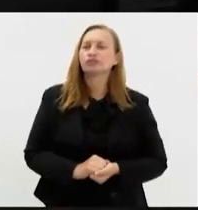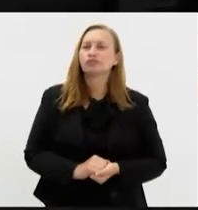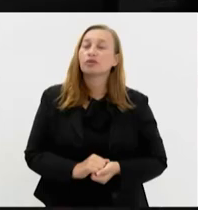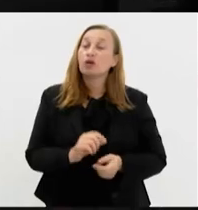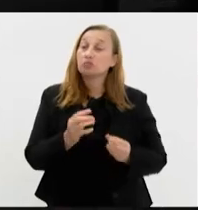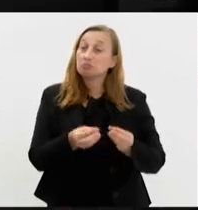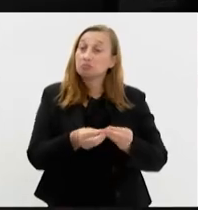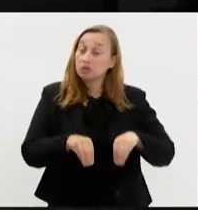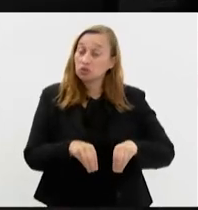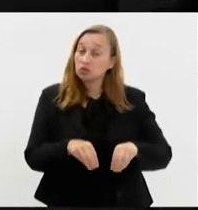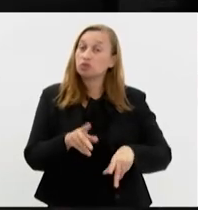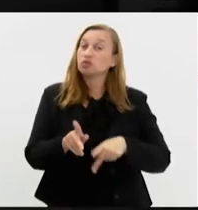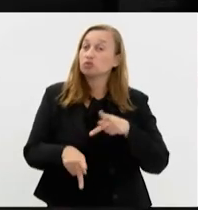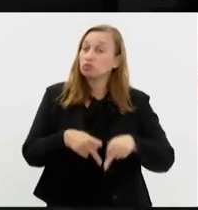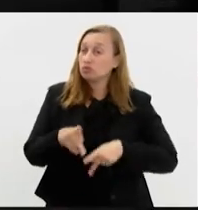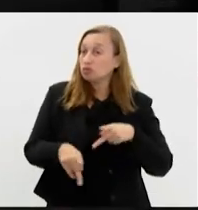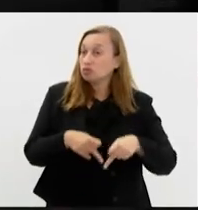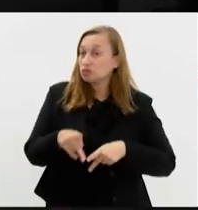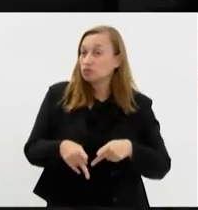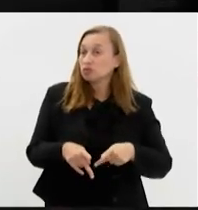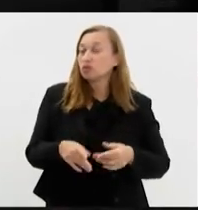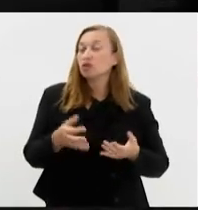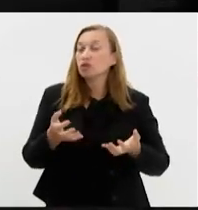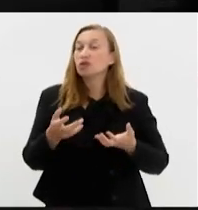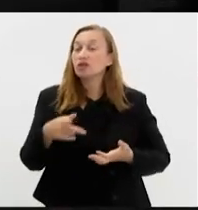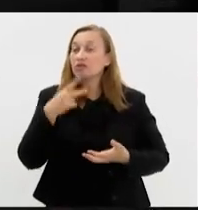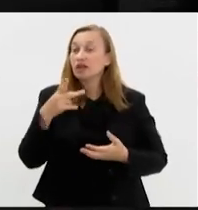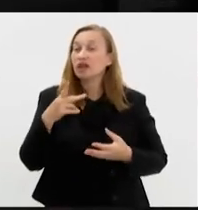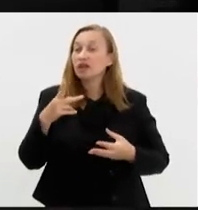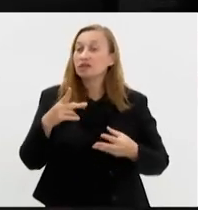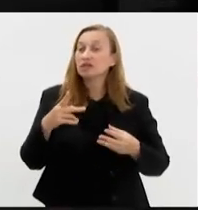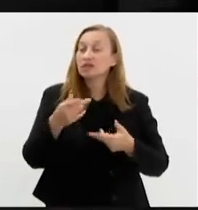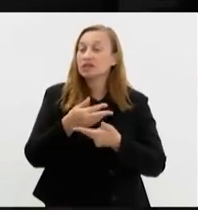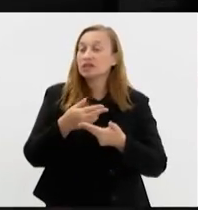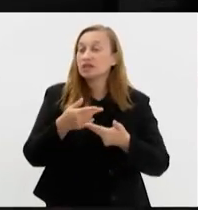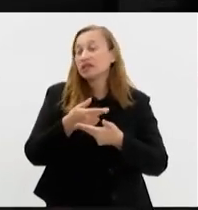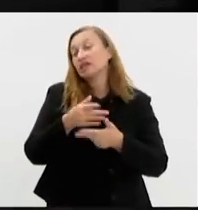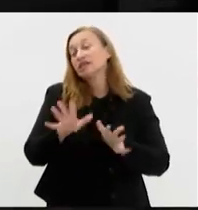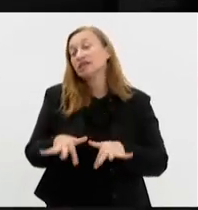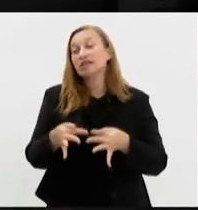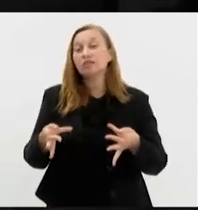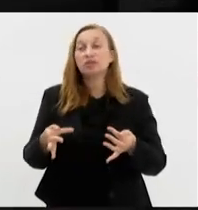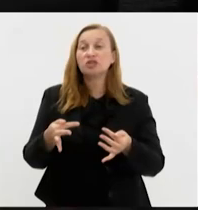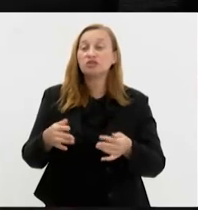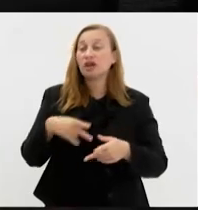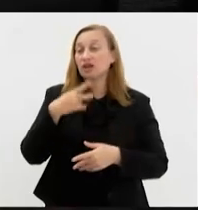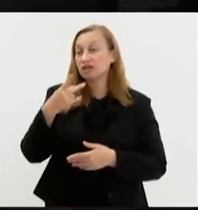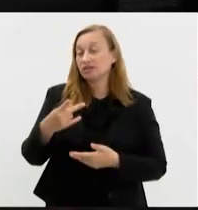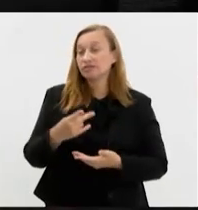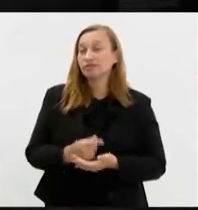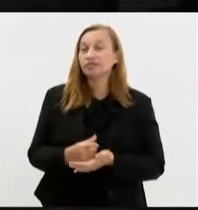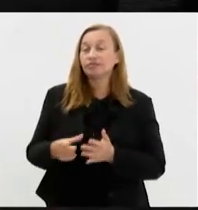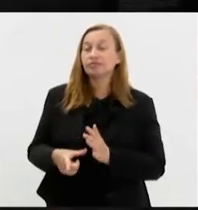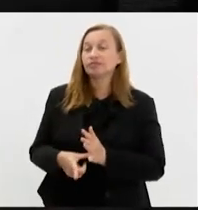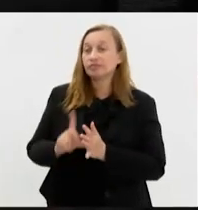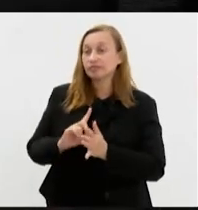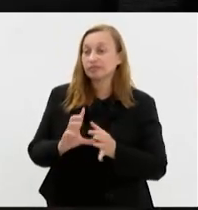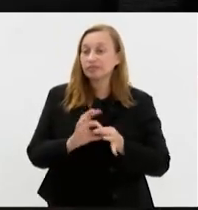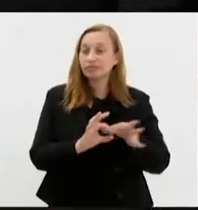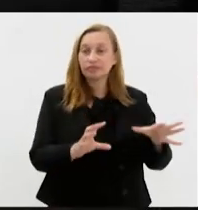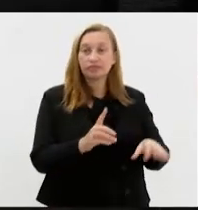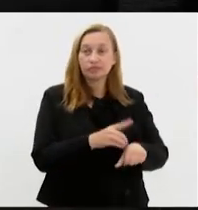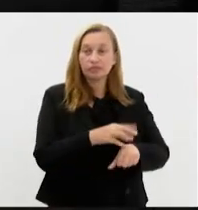um prejuízo público o que eu quero dizer aqui nessas singelas e rápidas palavras antes de passar a fala para a Dra Tatiana que vai